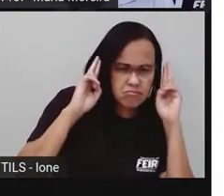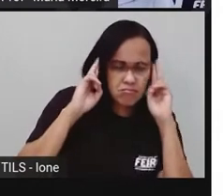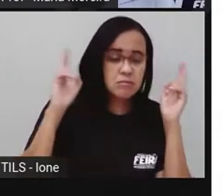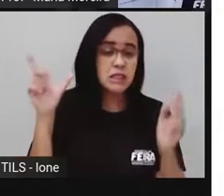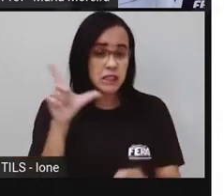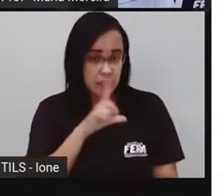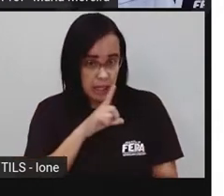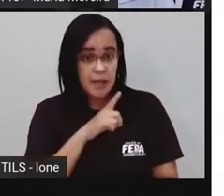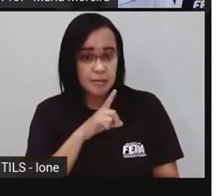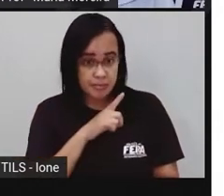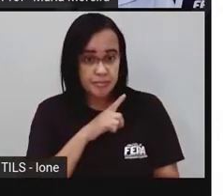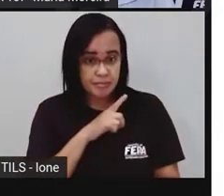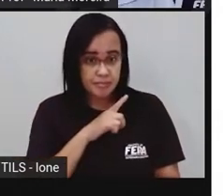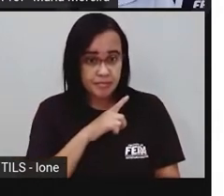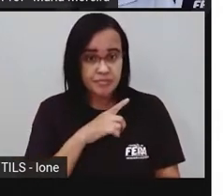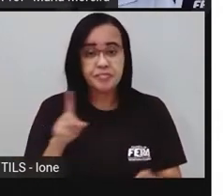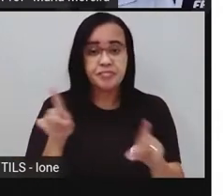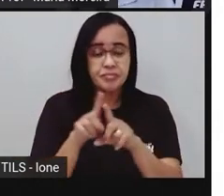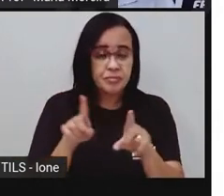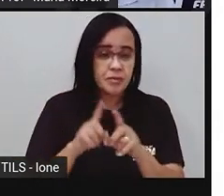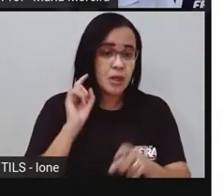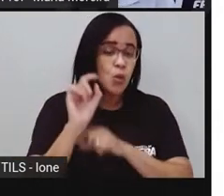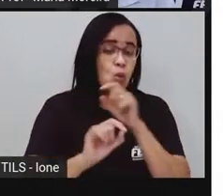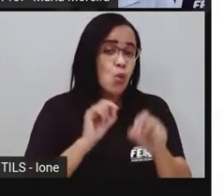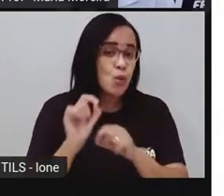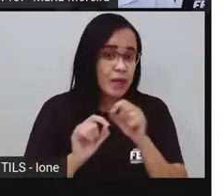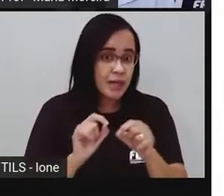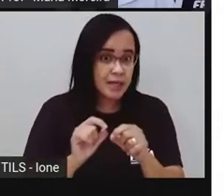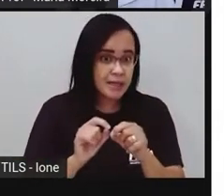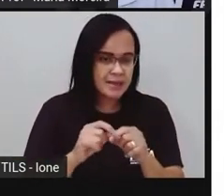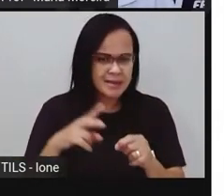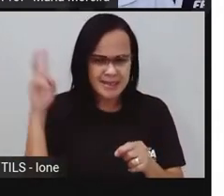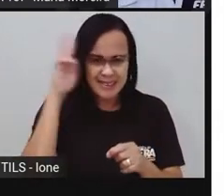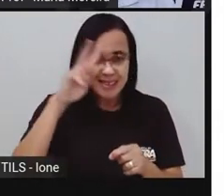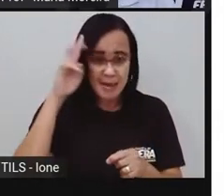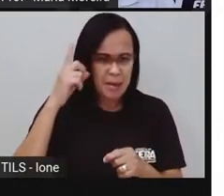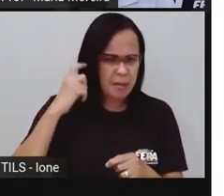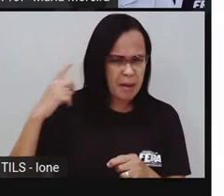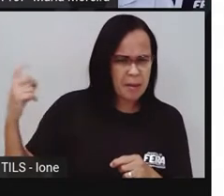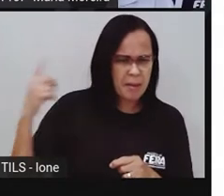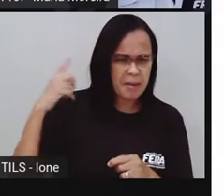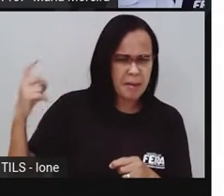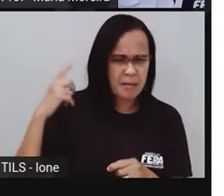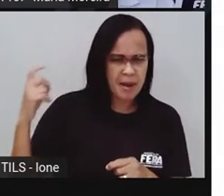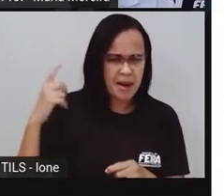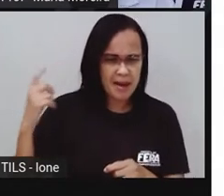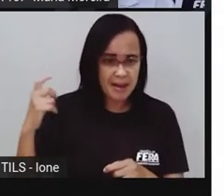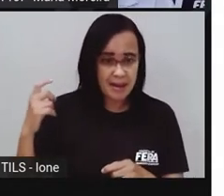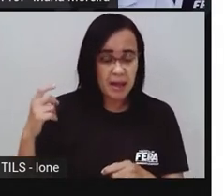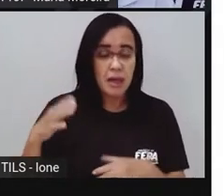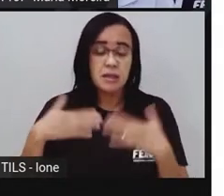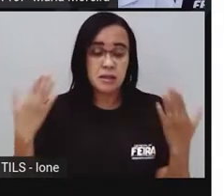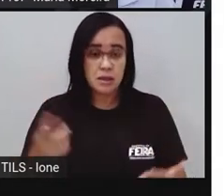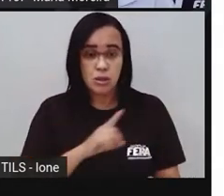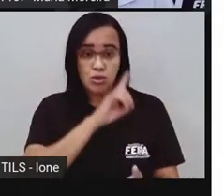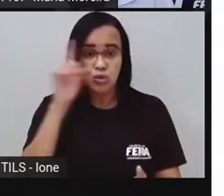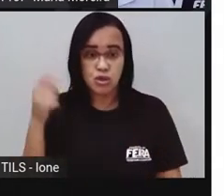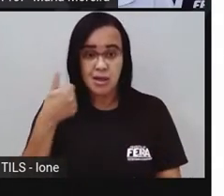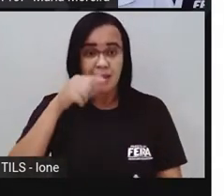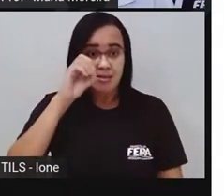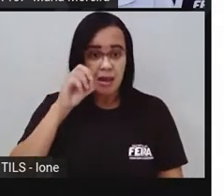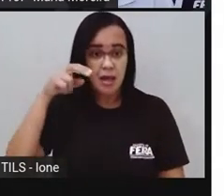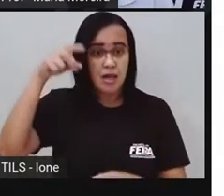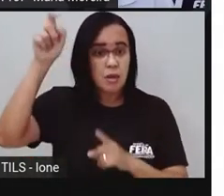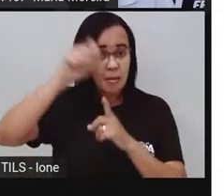com vocês e logo em seguida para o trouxe o que para vocês a poluição sonora entra no dia dez de novembro é